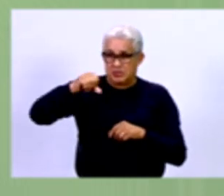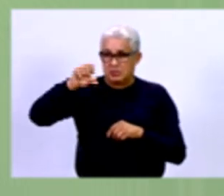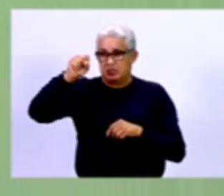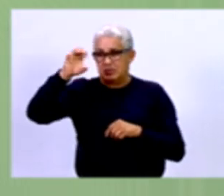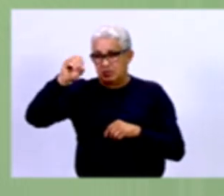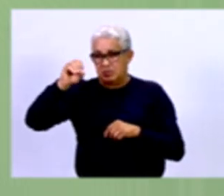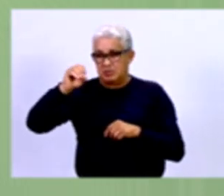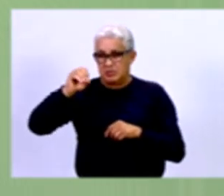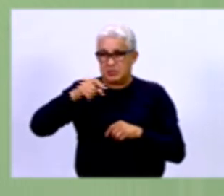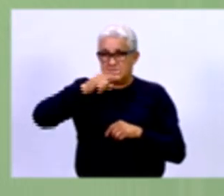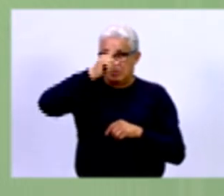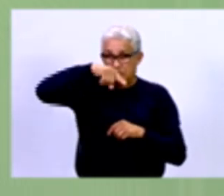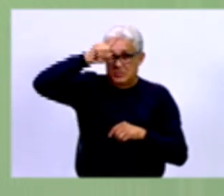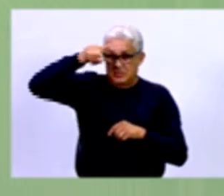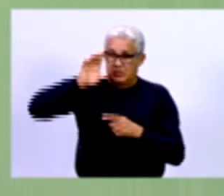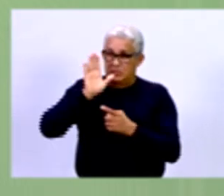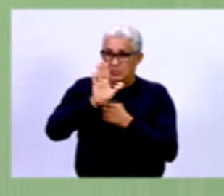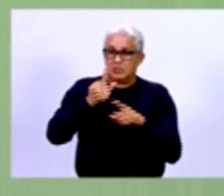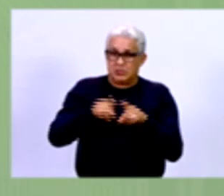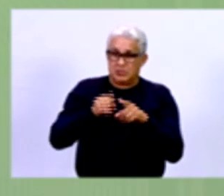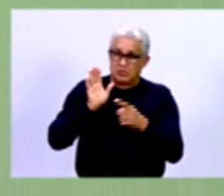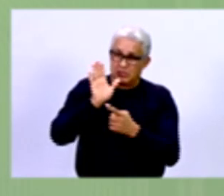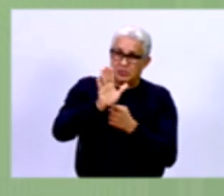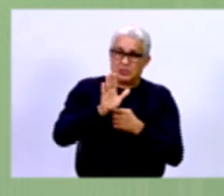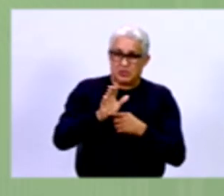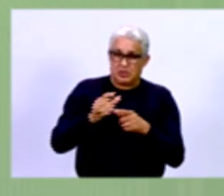gráfico vai mostrar isso. E apresentamos um